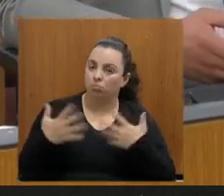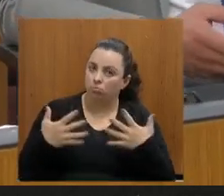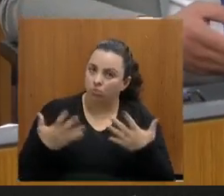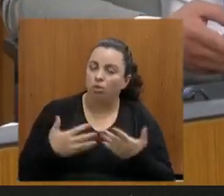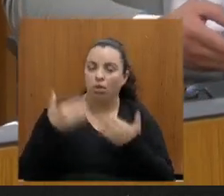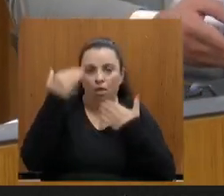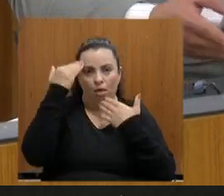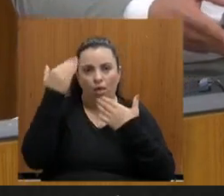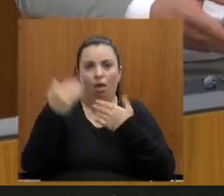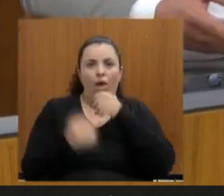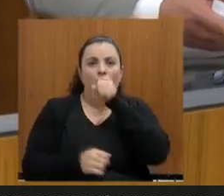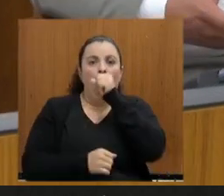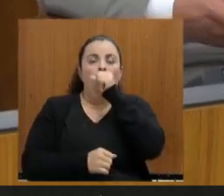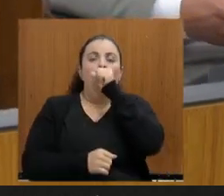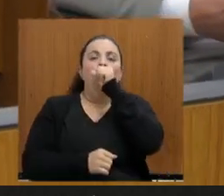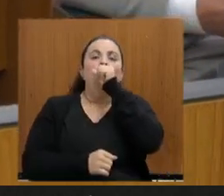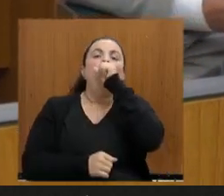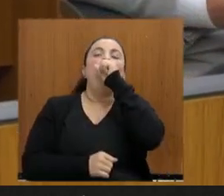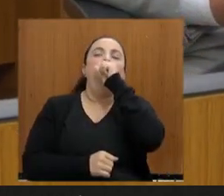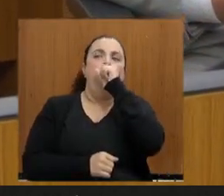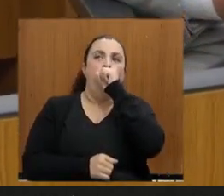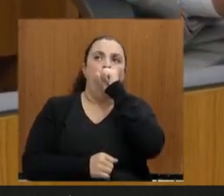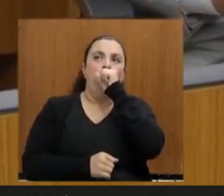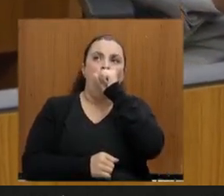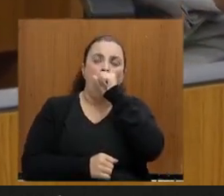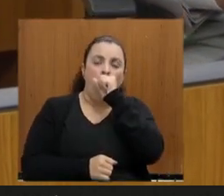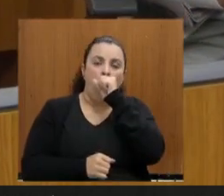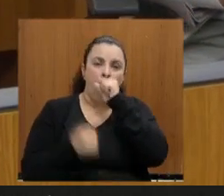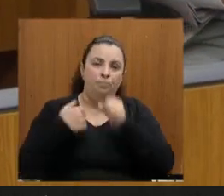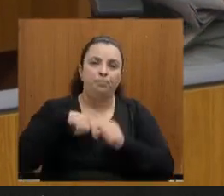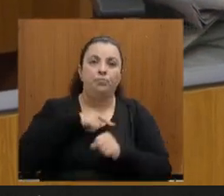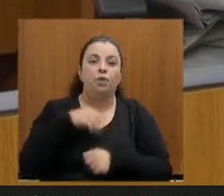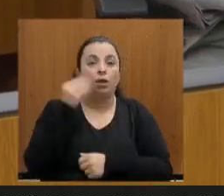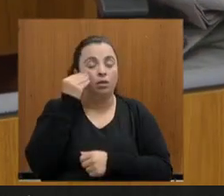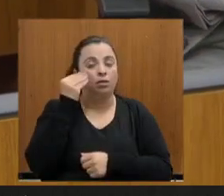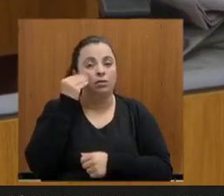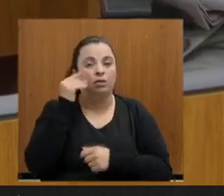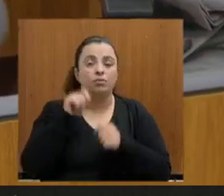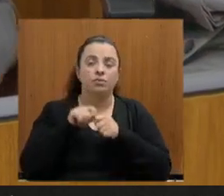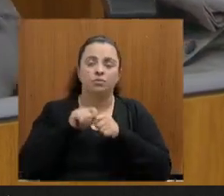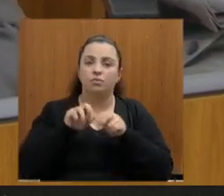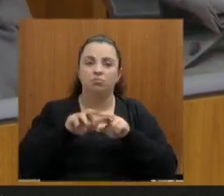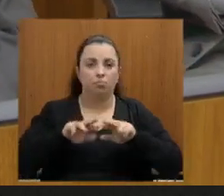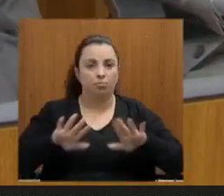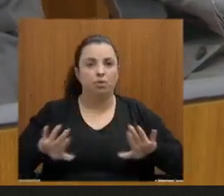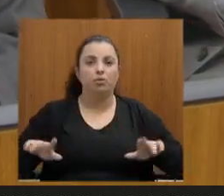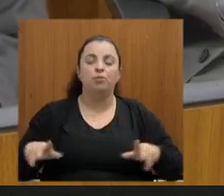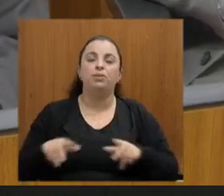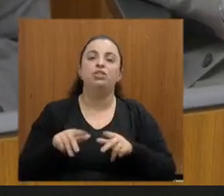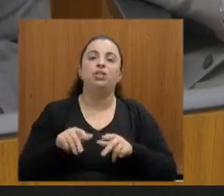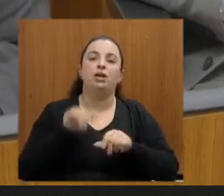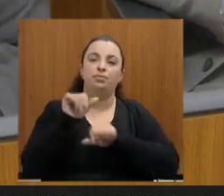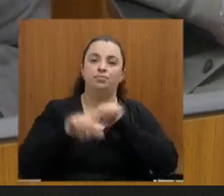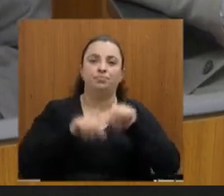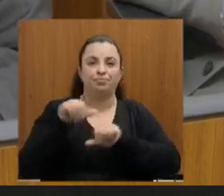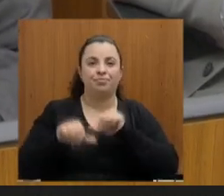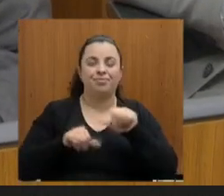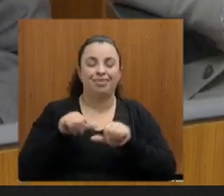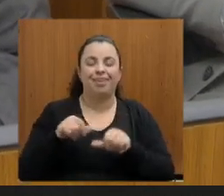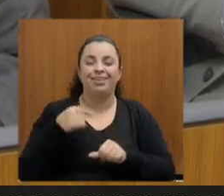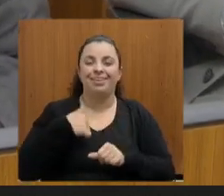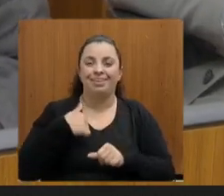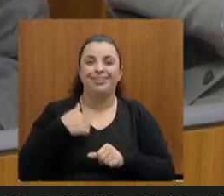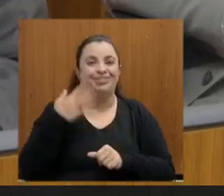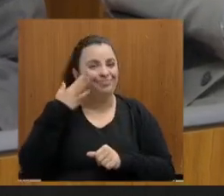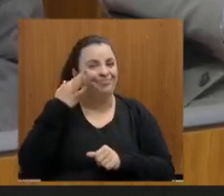realmente a gente tem buscado fazer uma série de mudanças e eu tenho muita